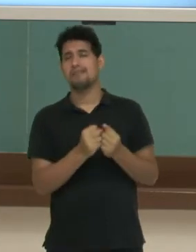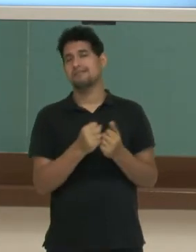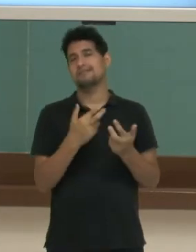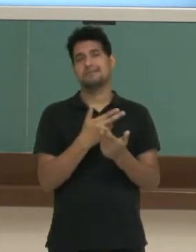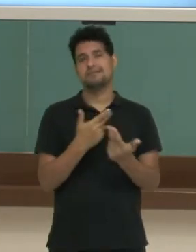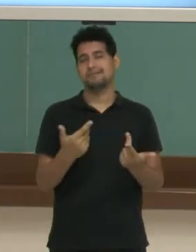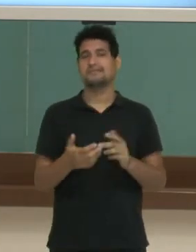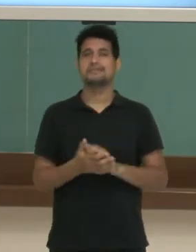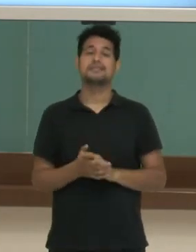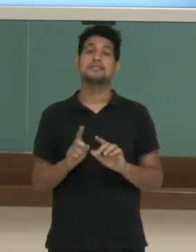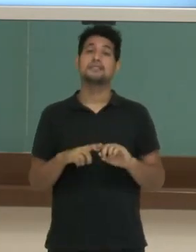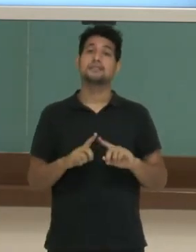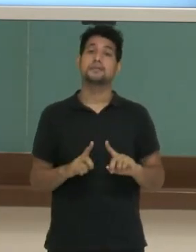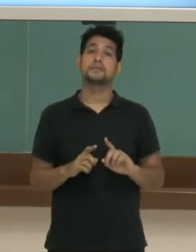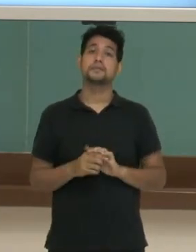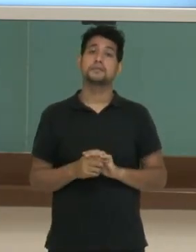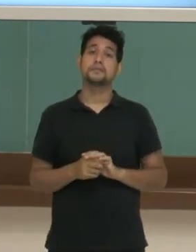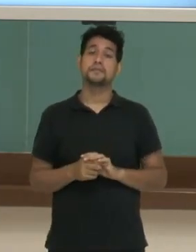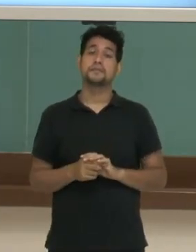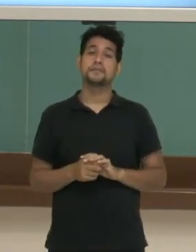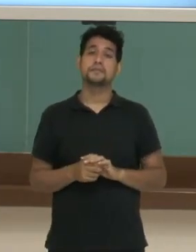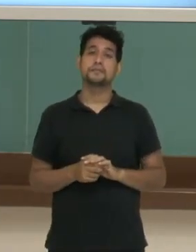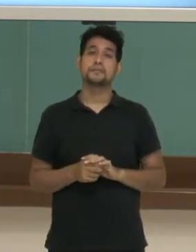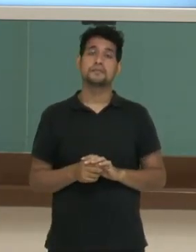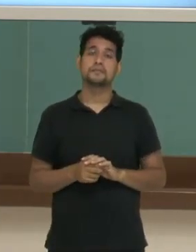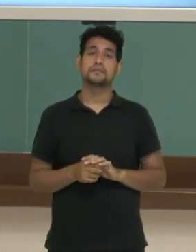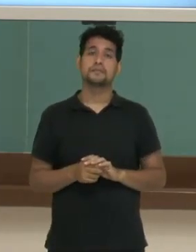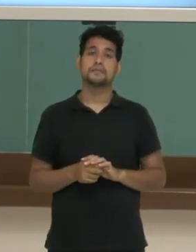né? Enfim, e outro, né?